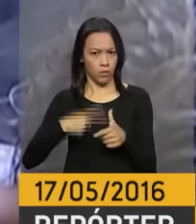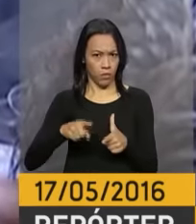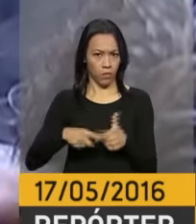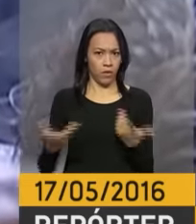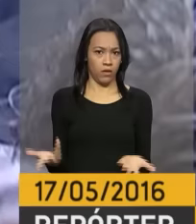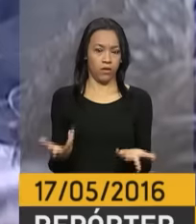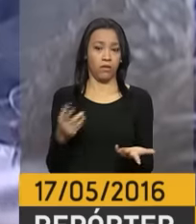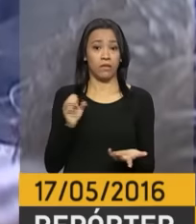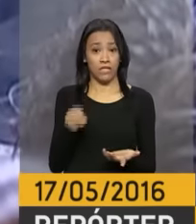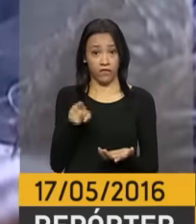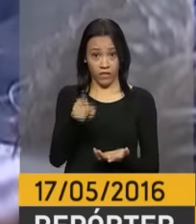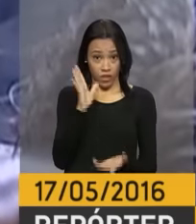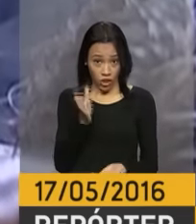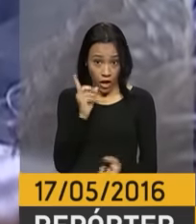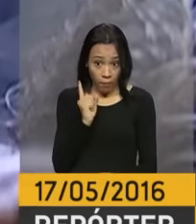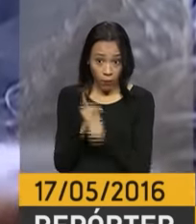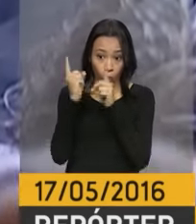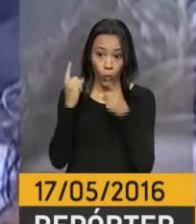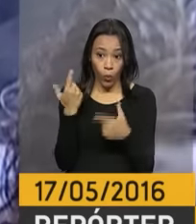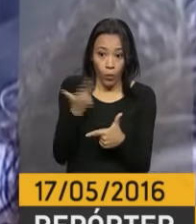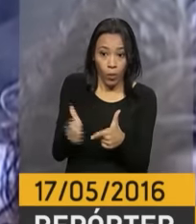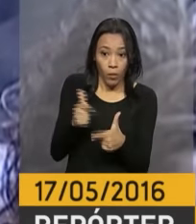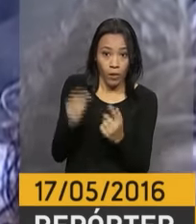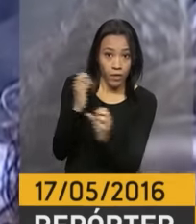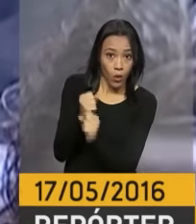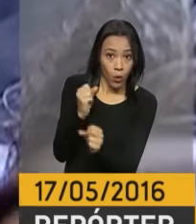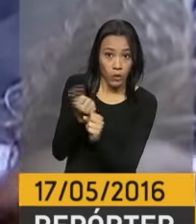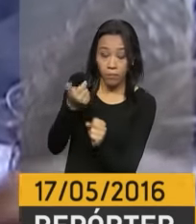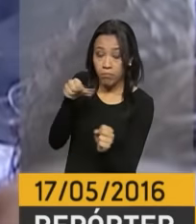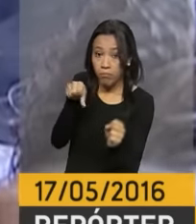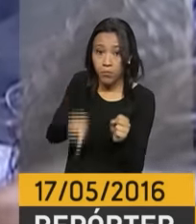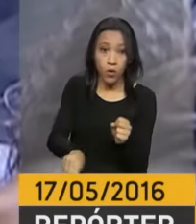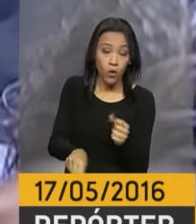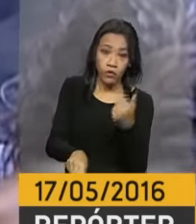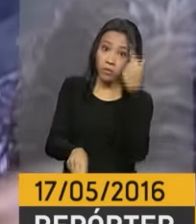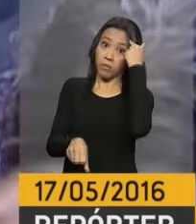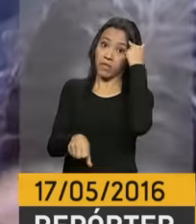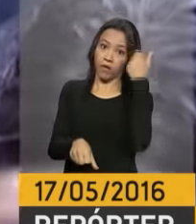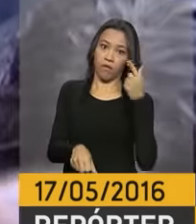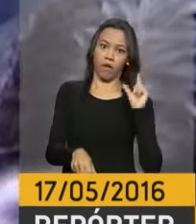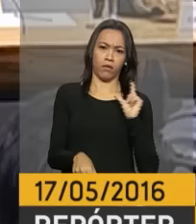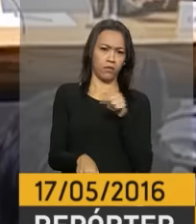a situação que o senhor já encontrou nas contas públicas está muito pior do que o senhor imaginava.